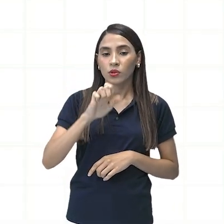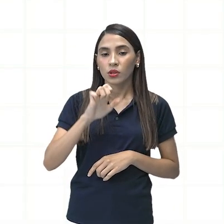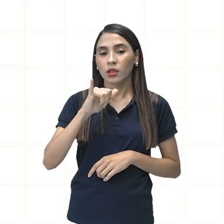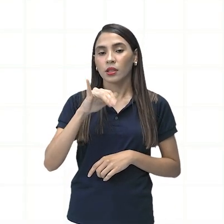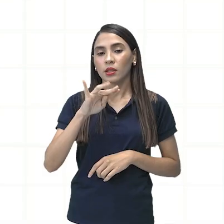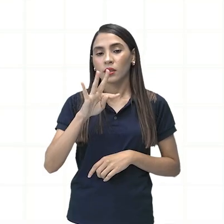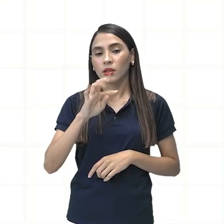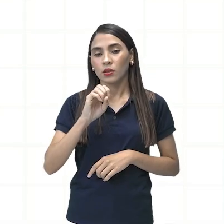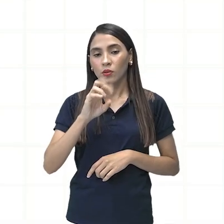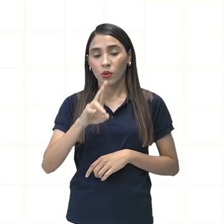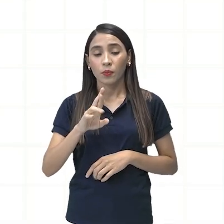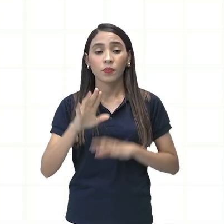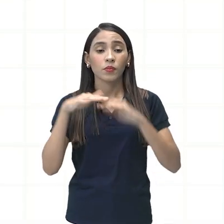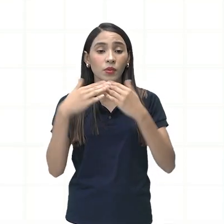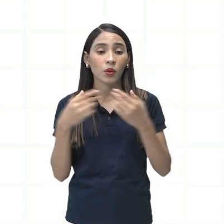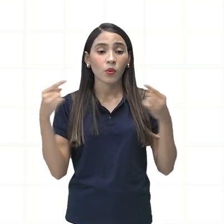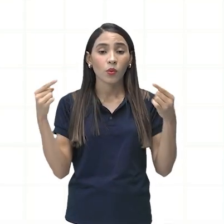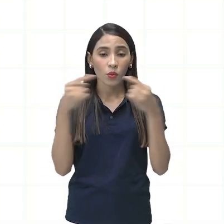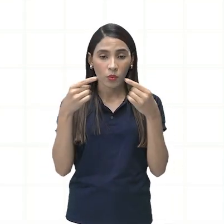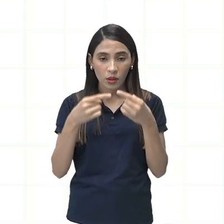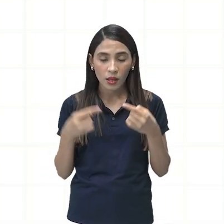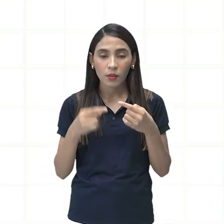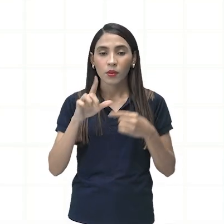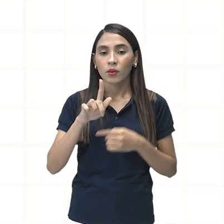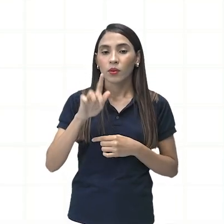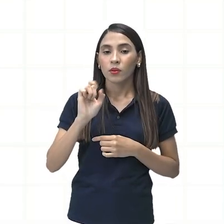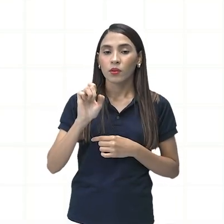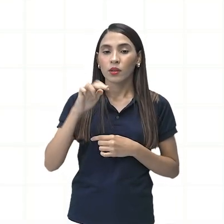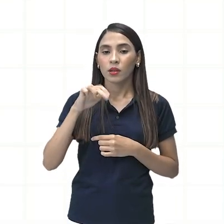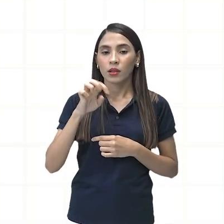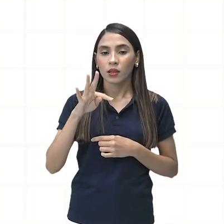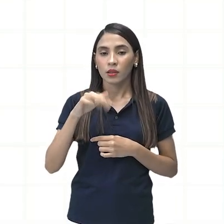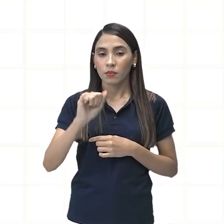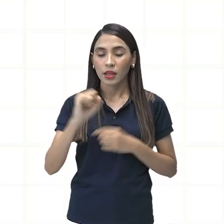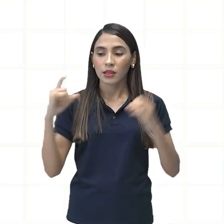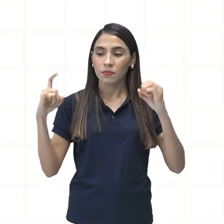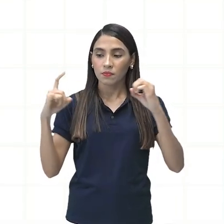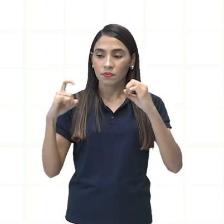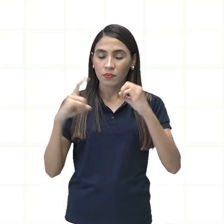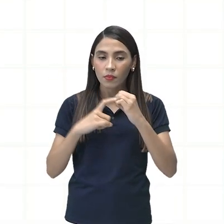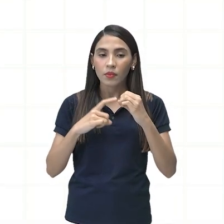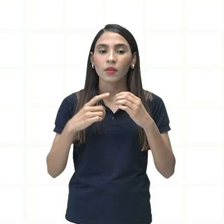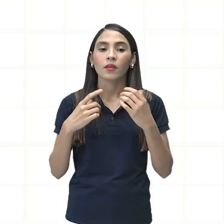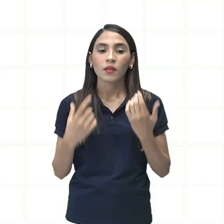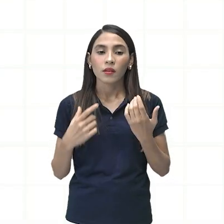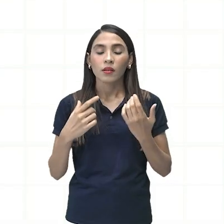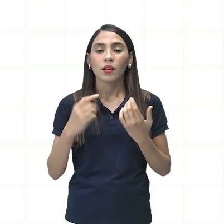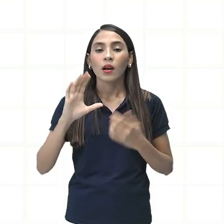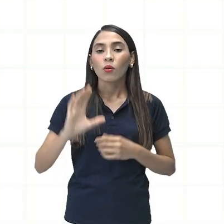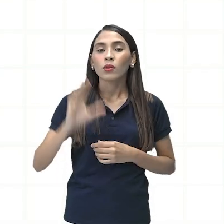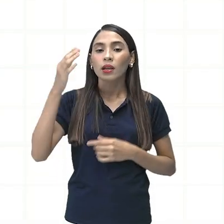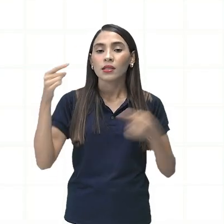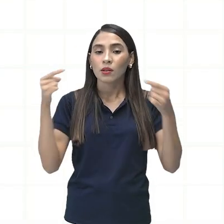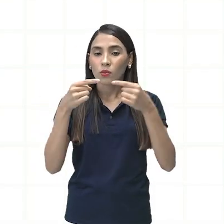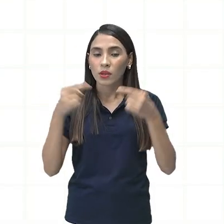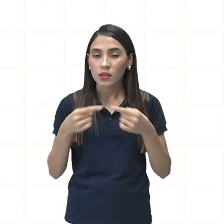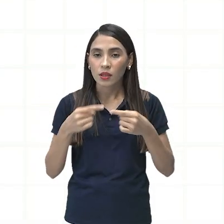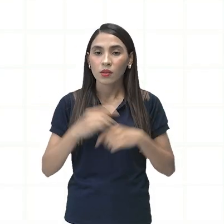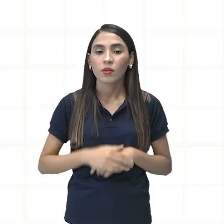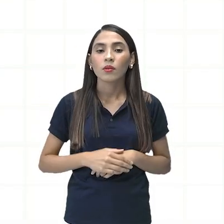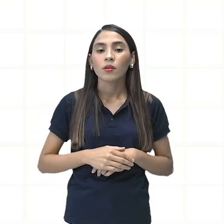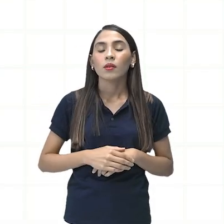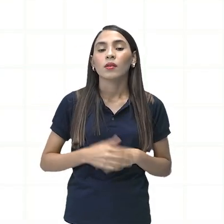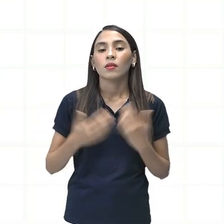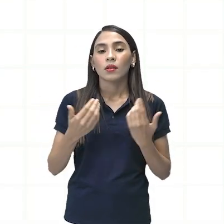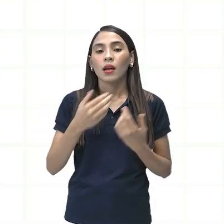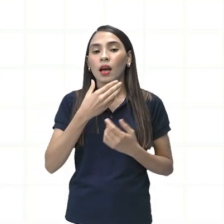cruzamento. Quando nós combinamos esses gametas, ou seja, na fecundação não ocorre a combinação do gameta